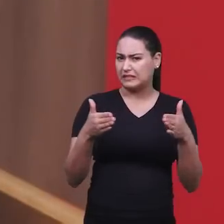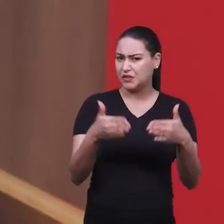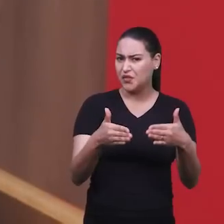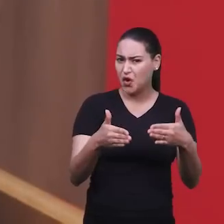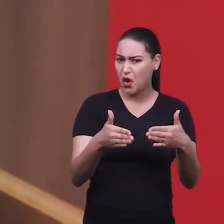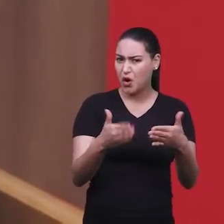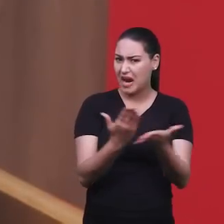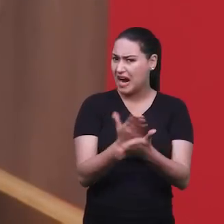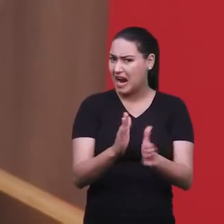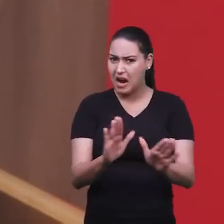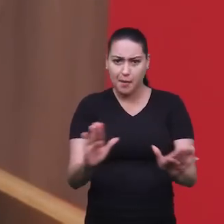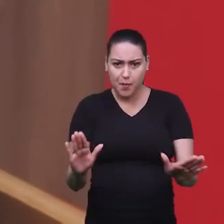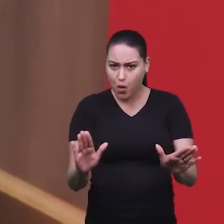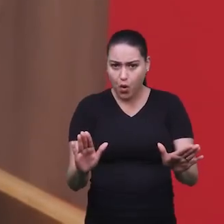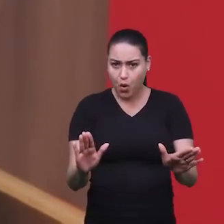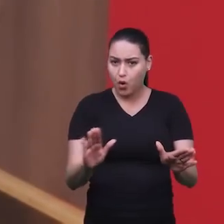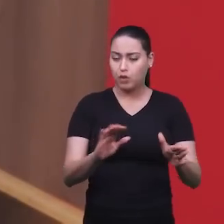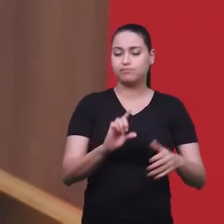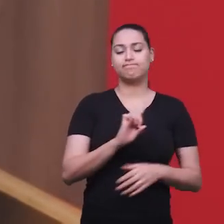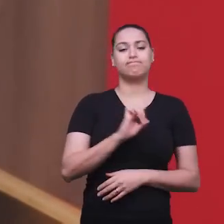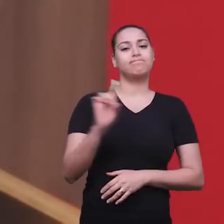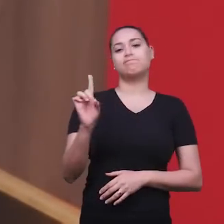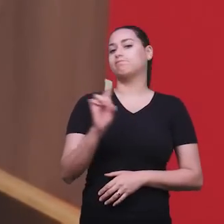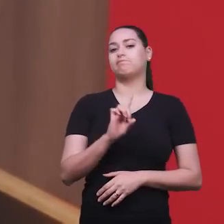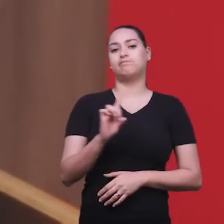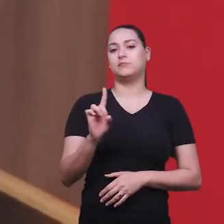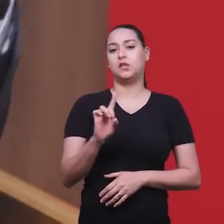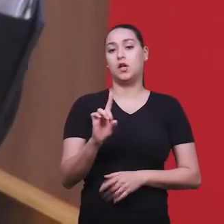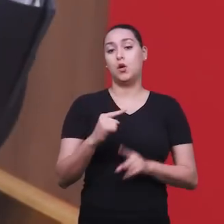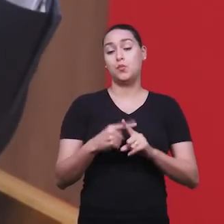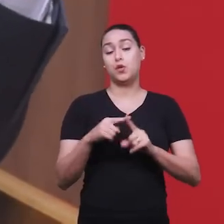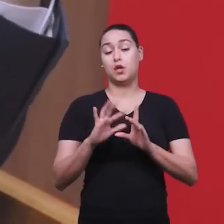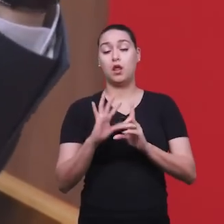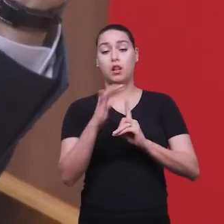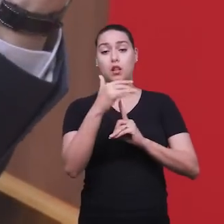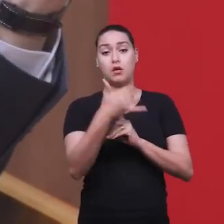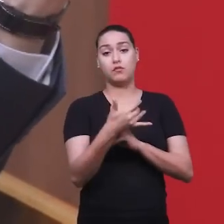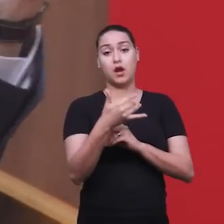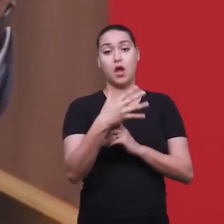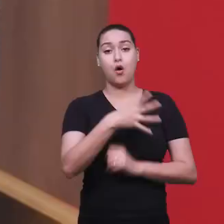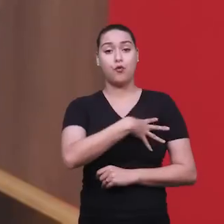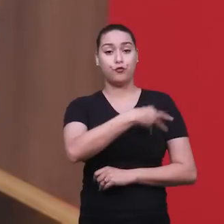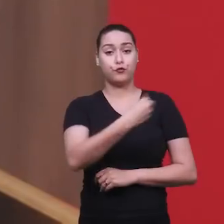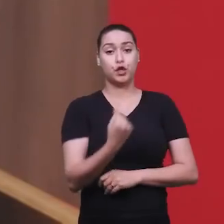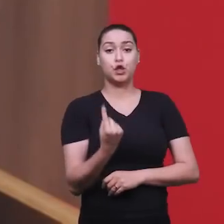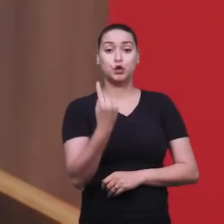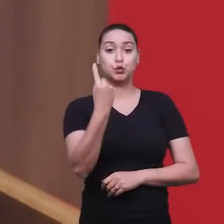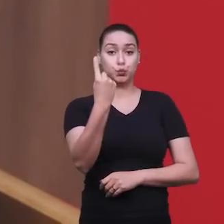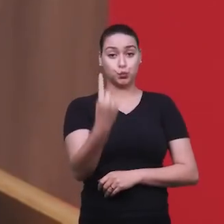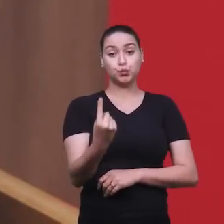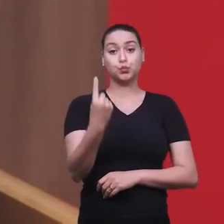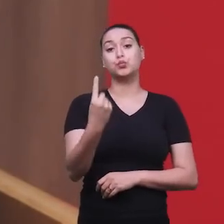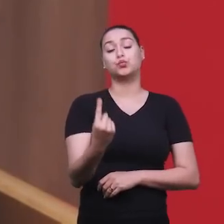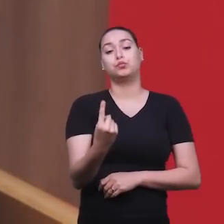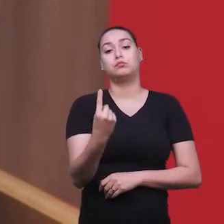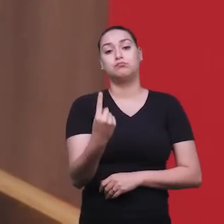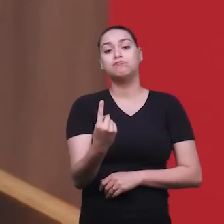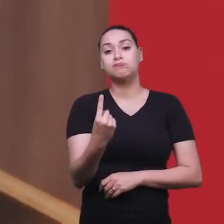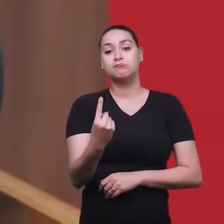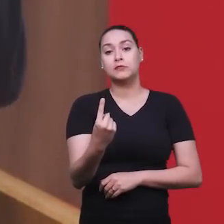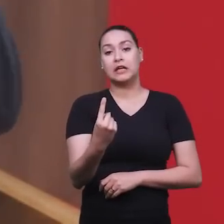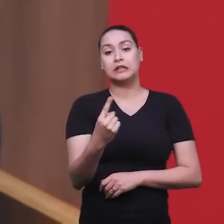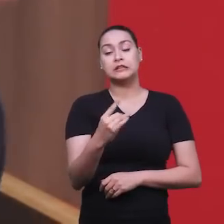Aquelas orientações não se destinavam a livrar os primogênitos da morte nos lares dos